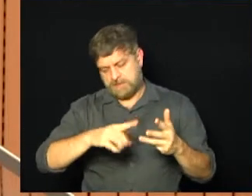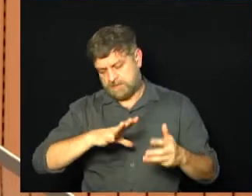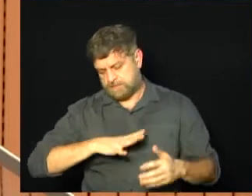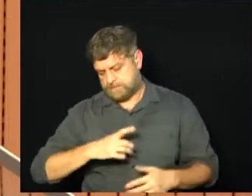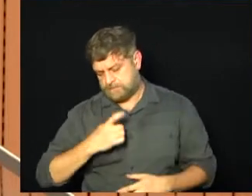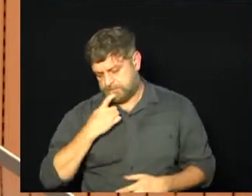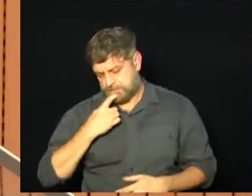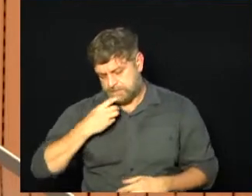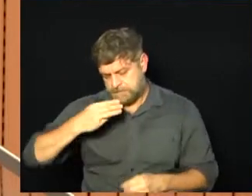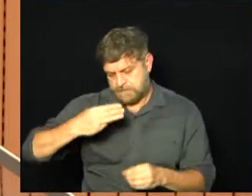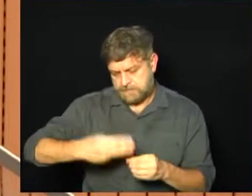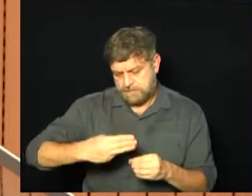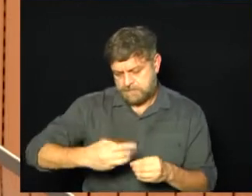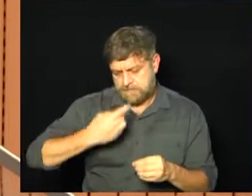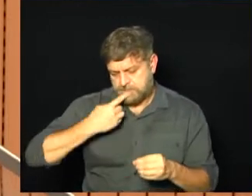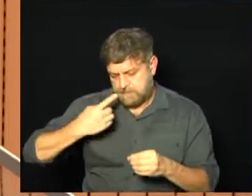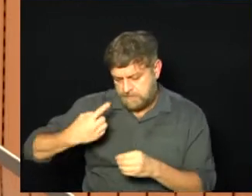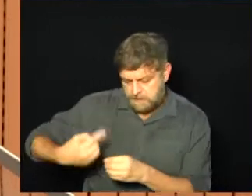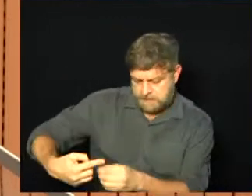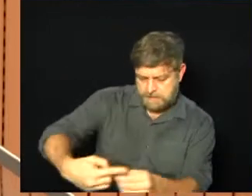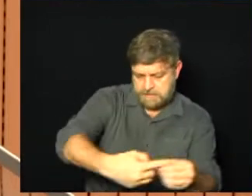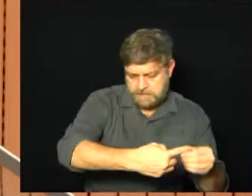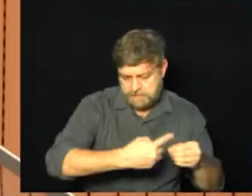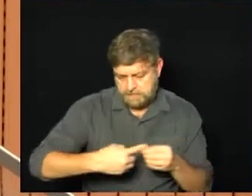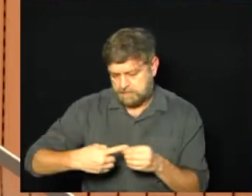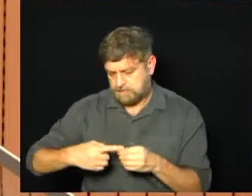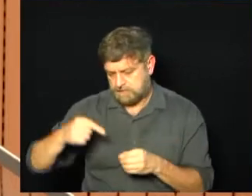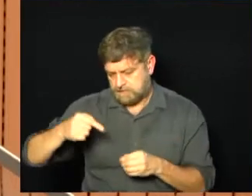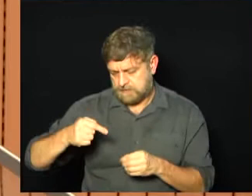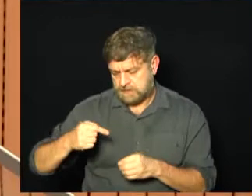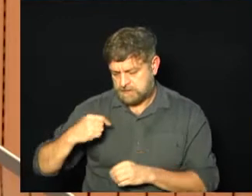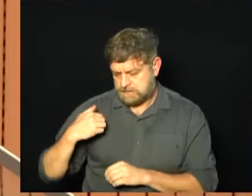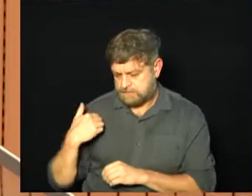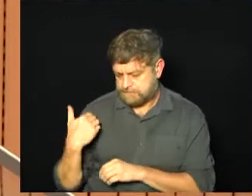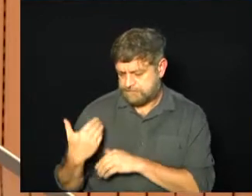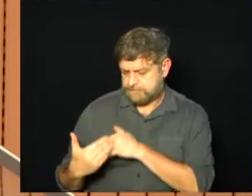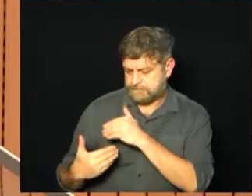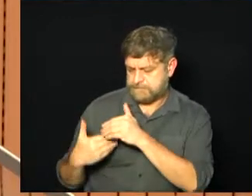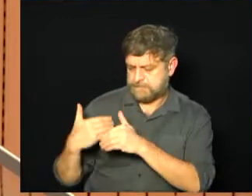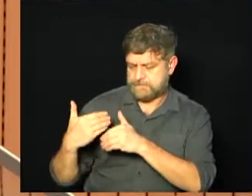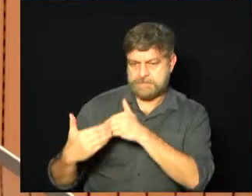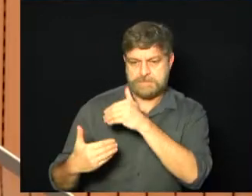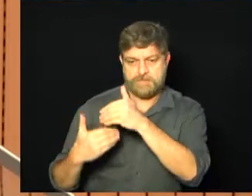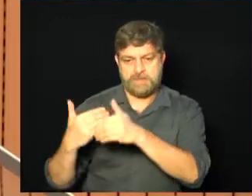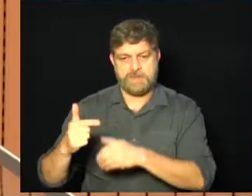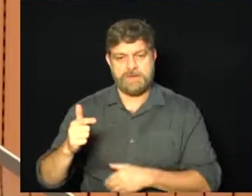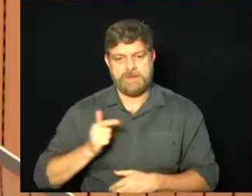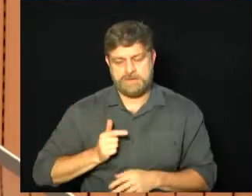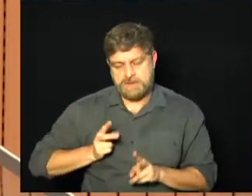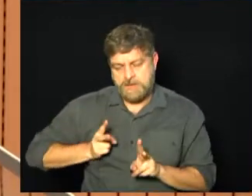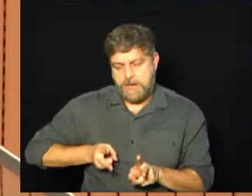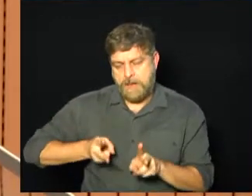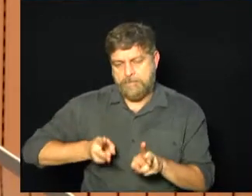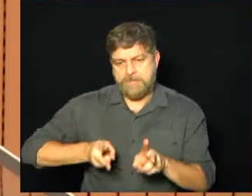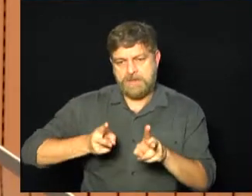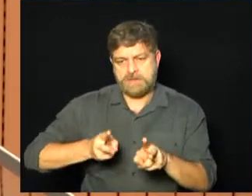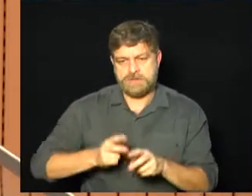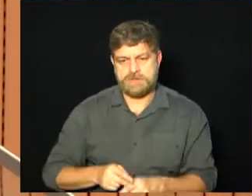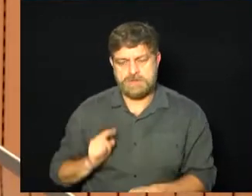da região que se desenvolviam e armazenando e conservando os